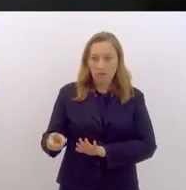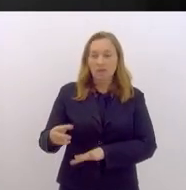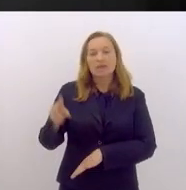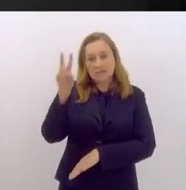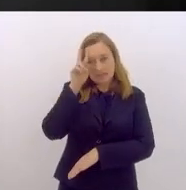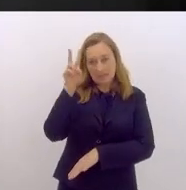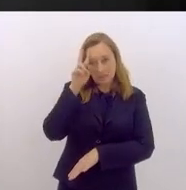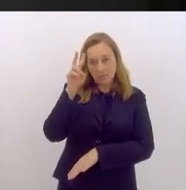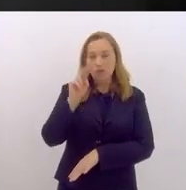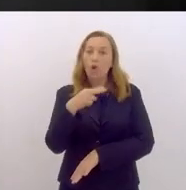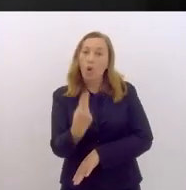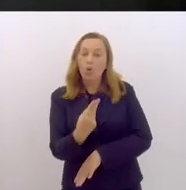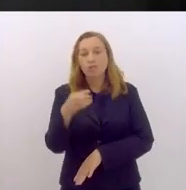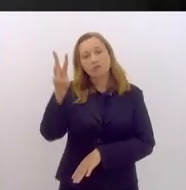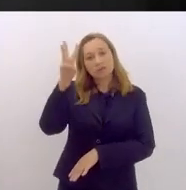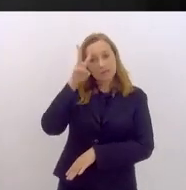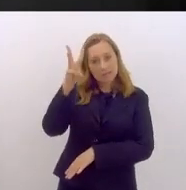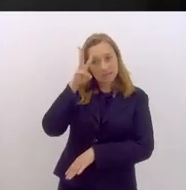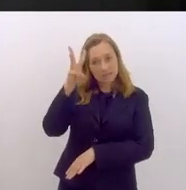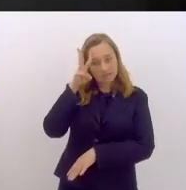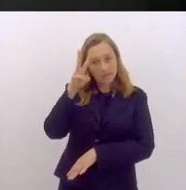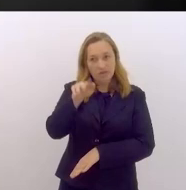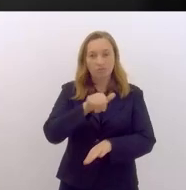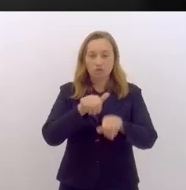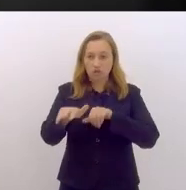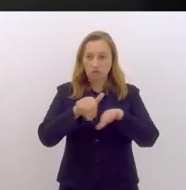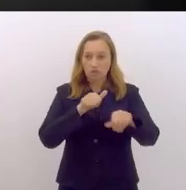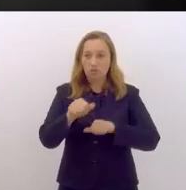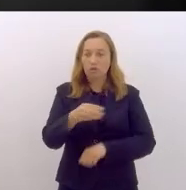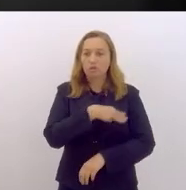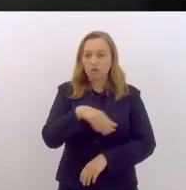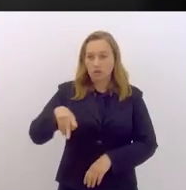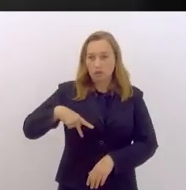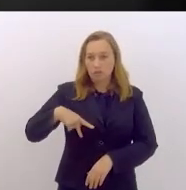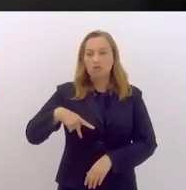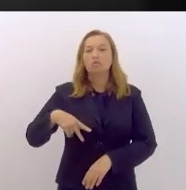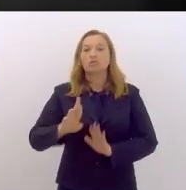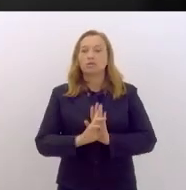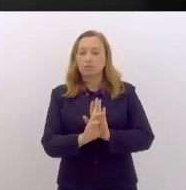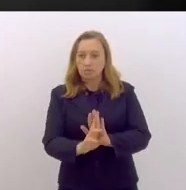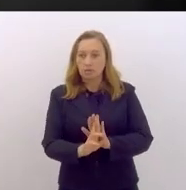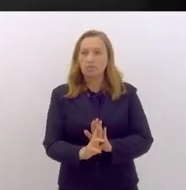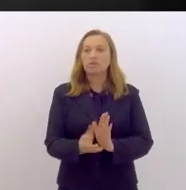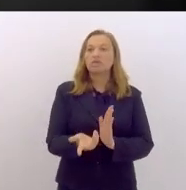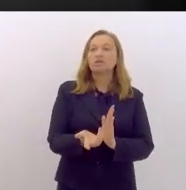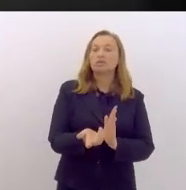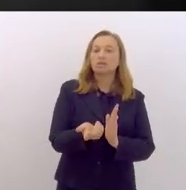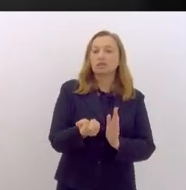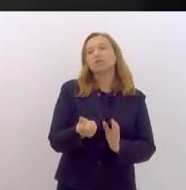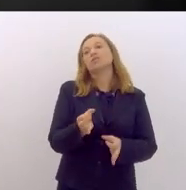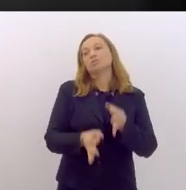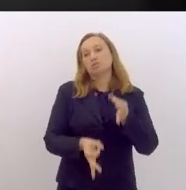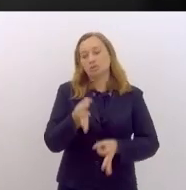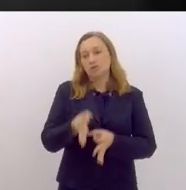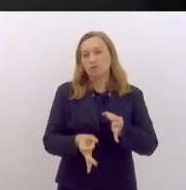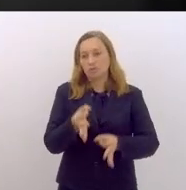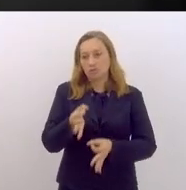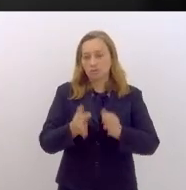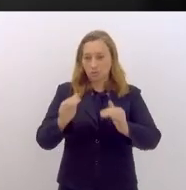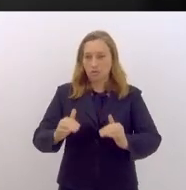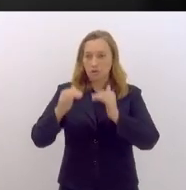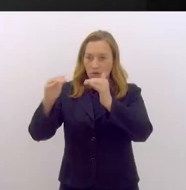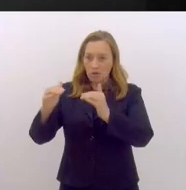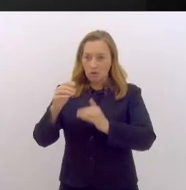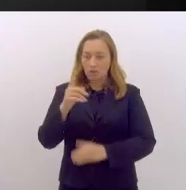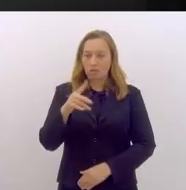Segunda-feira. Segunda ou terça-feira. Vamos chamar o Ministério Público, o representante, o Tribunal de Justiça. Vamos chamar o